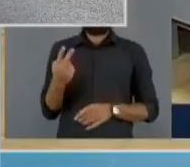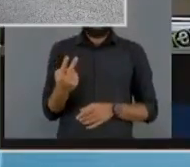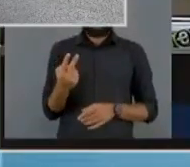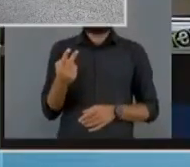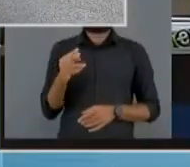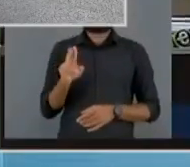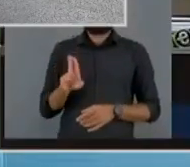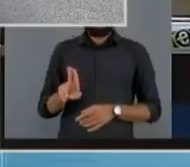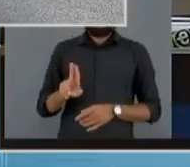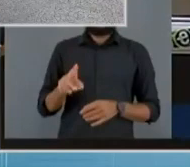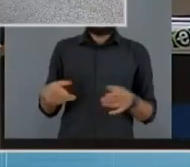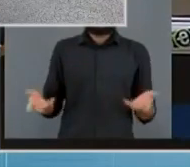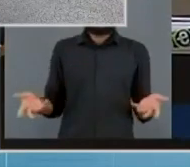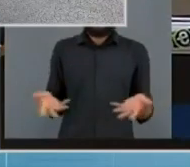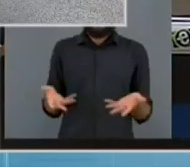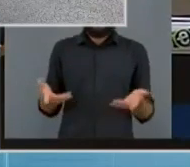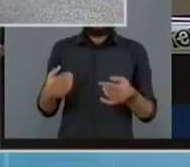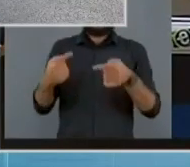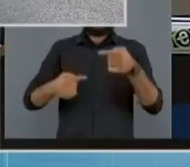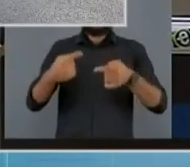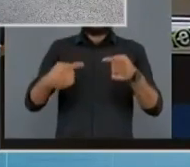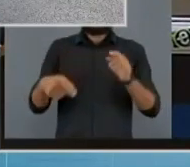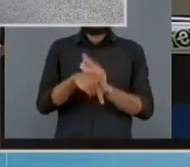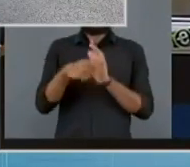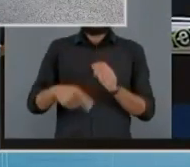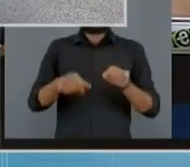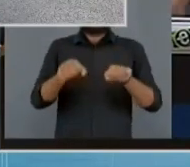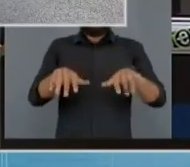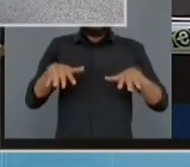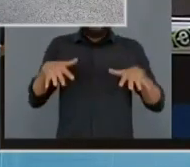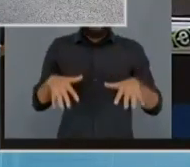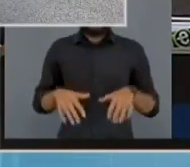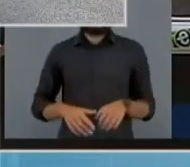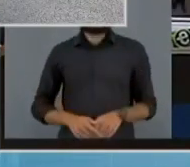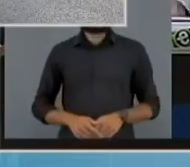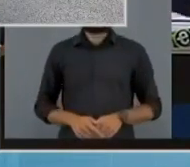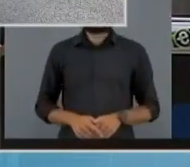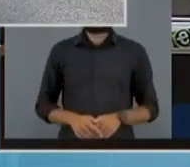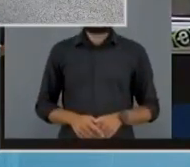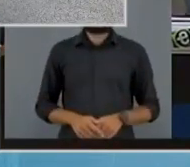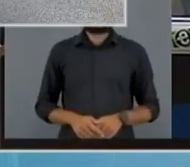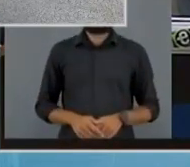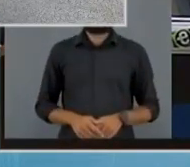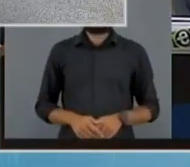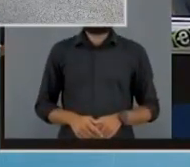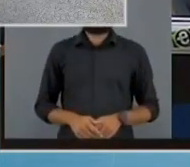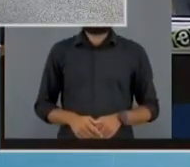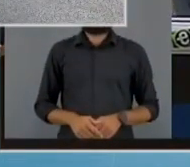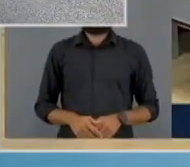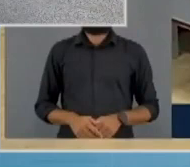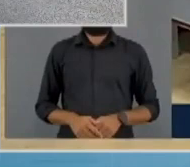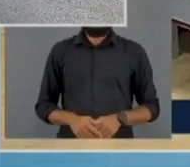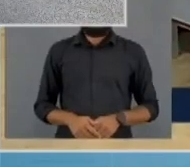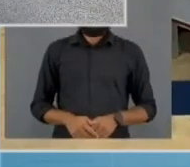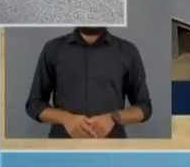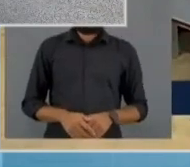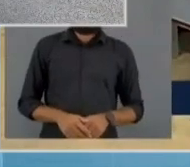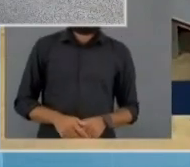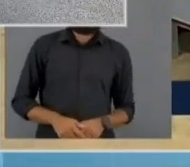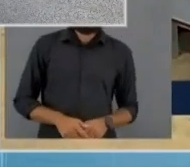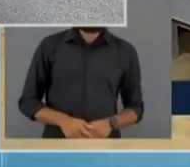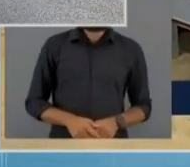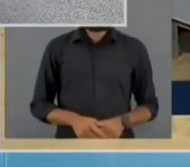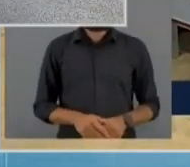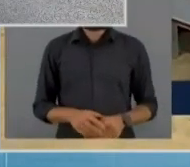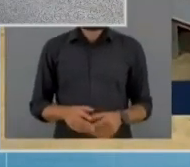sim discutir mudanças no texto da reforma tributária que saiu da Câmara. A grande reclamação é de que muita coisa foi